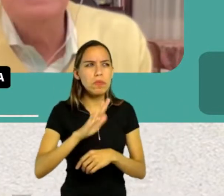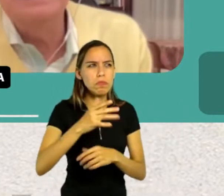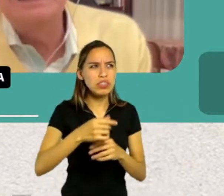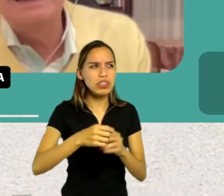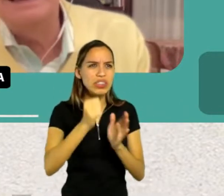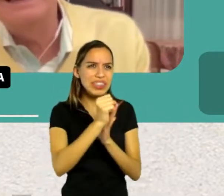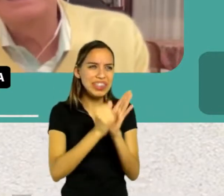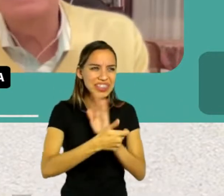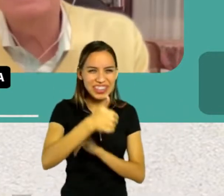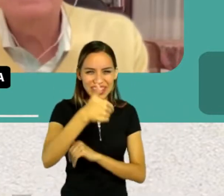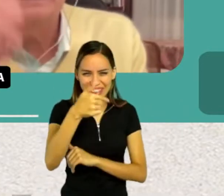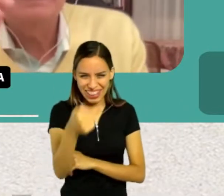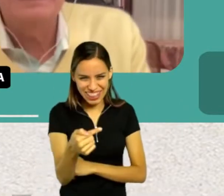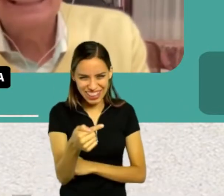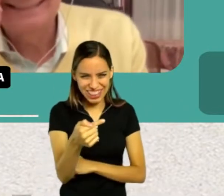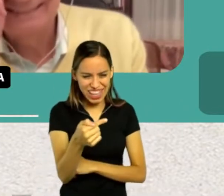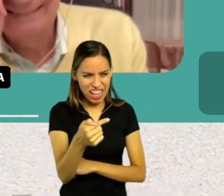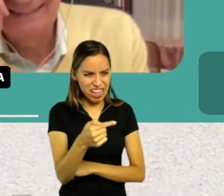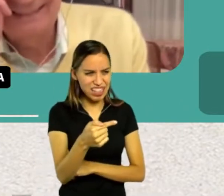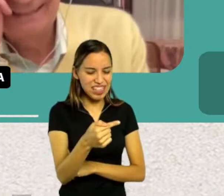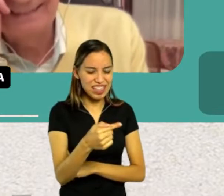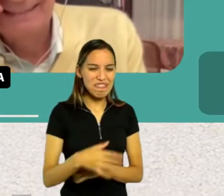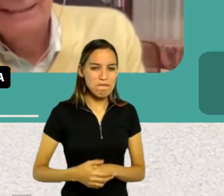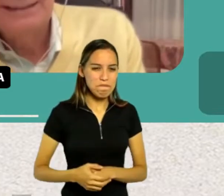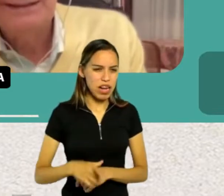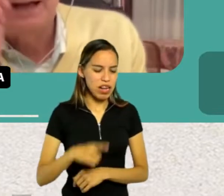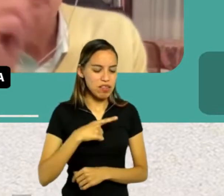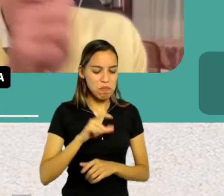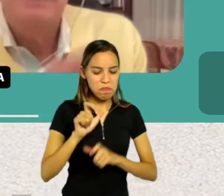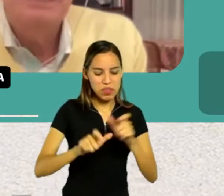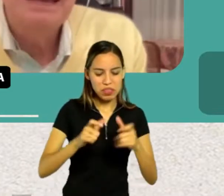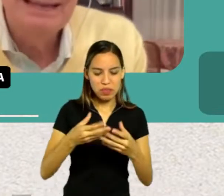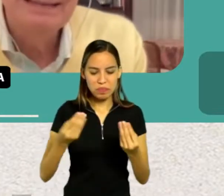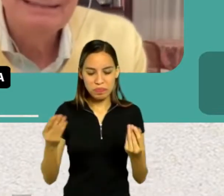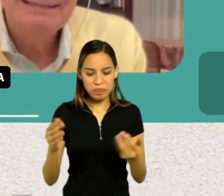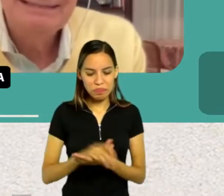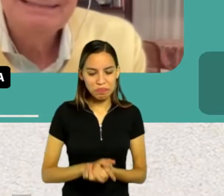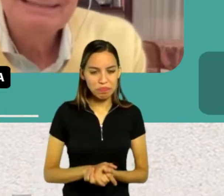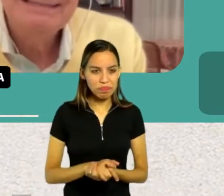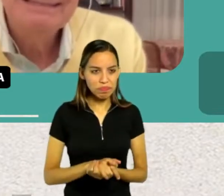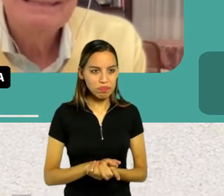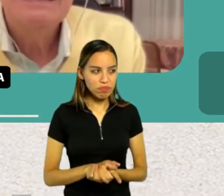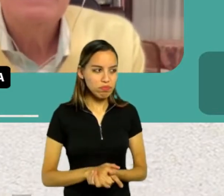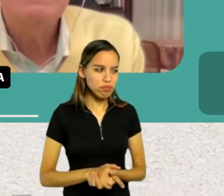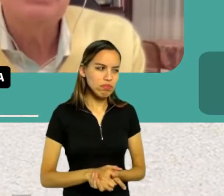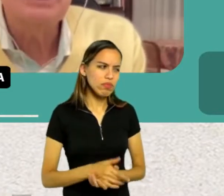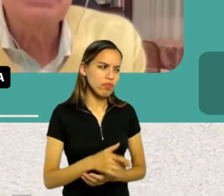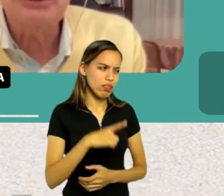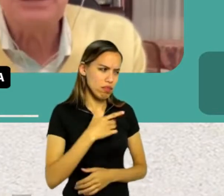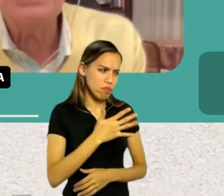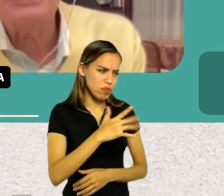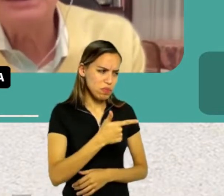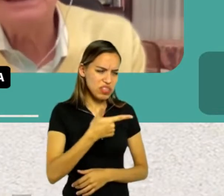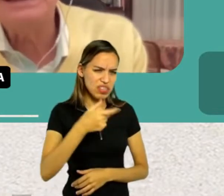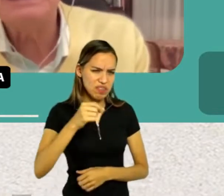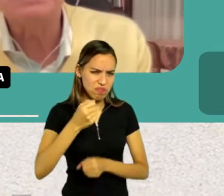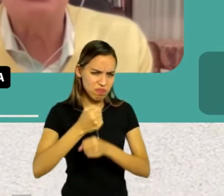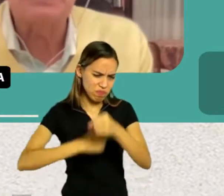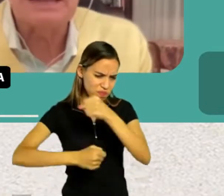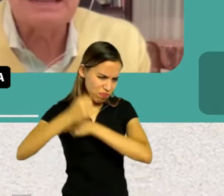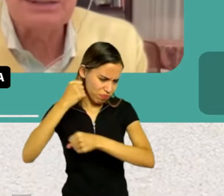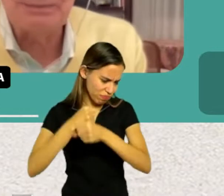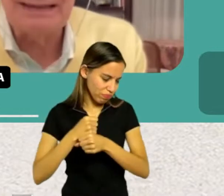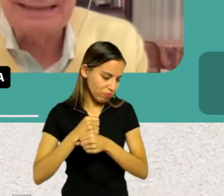Idade Média tinha acabado de passar. Sabe? Não, sinceramente, aquele vídeo deve ter uns 20 anos. Corremos o risco de